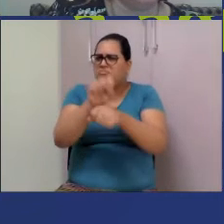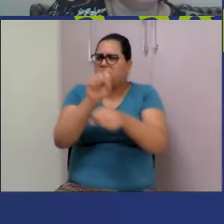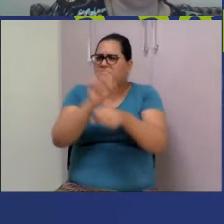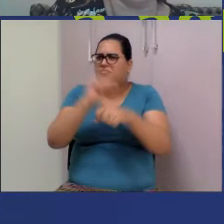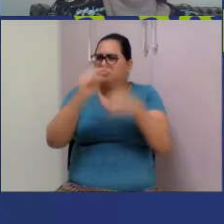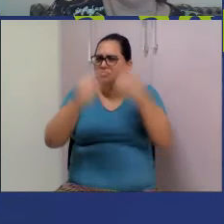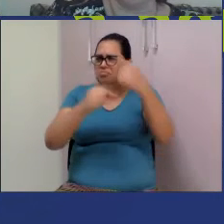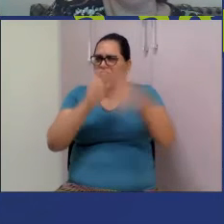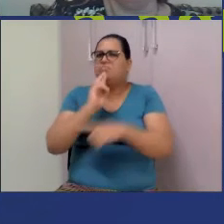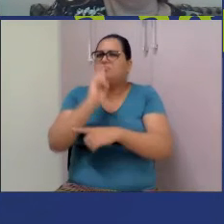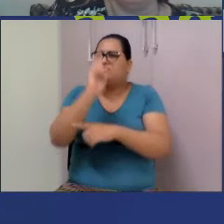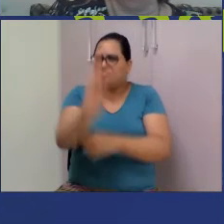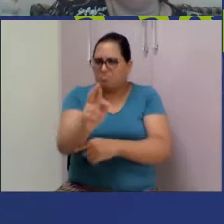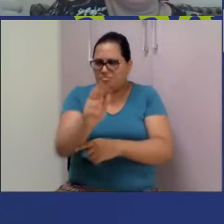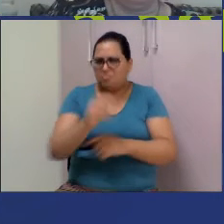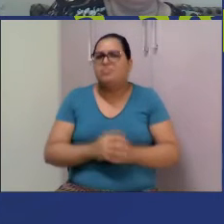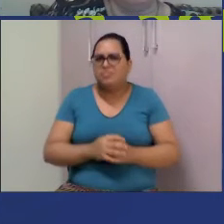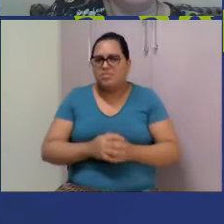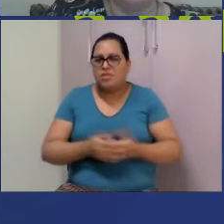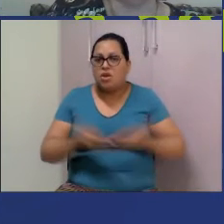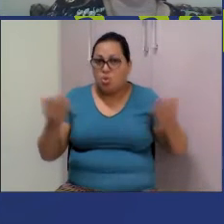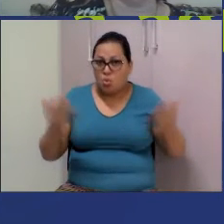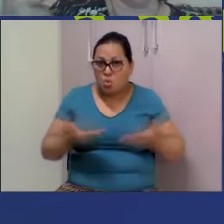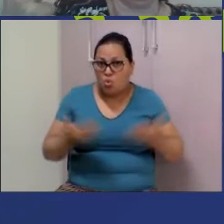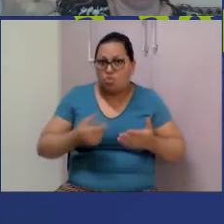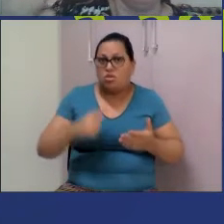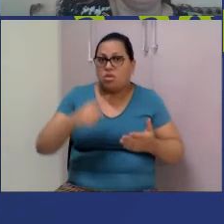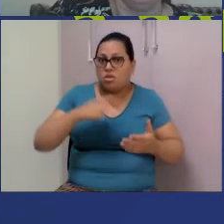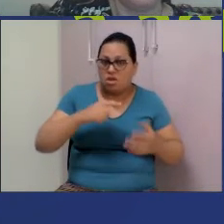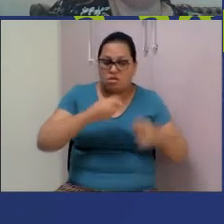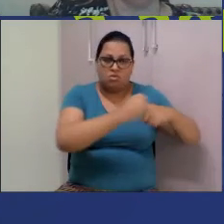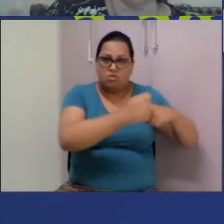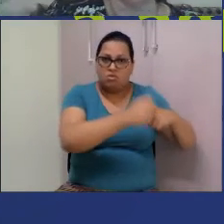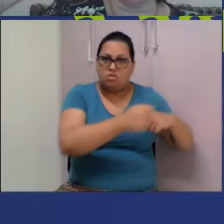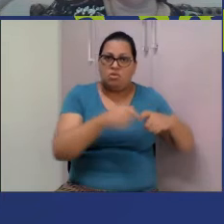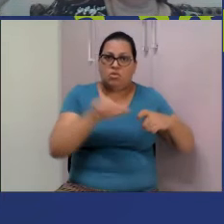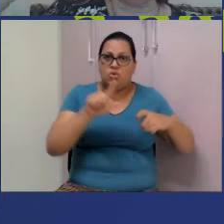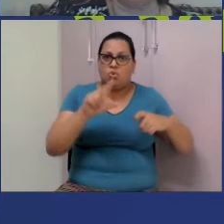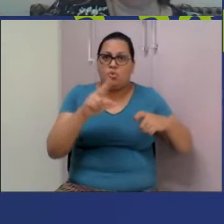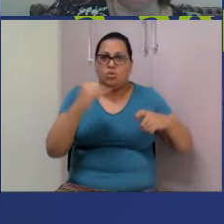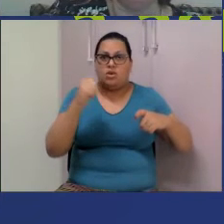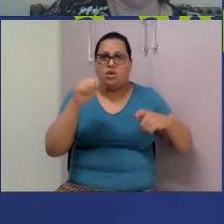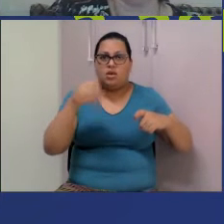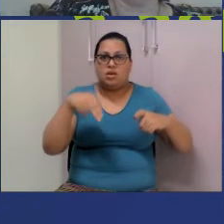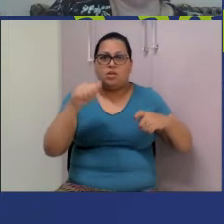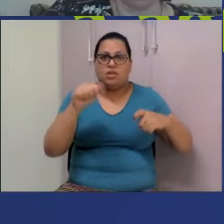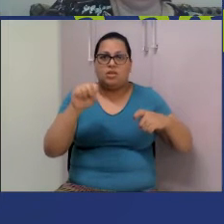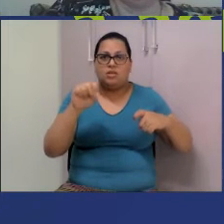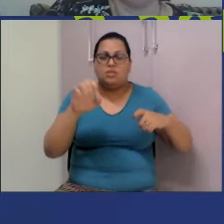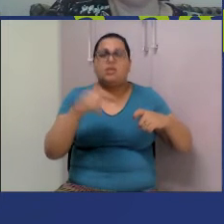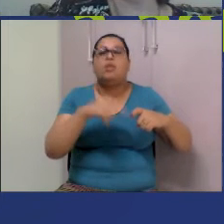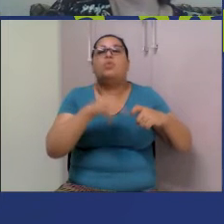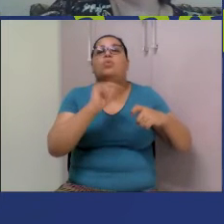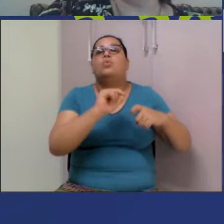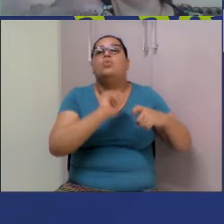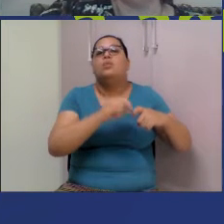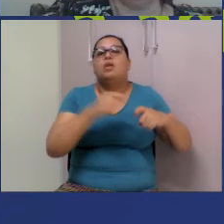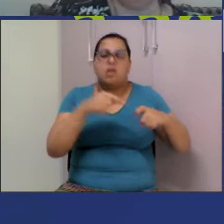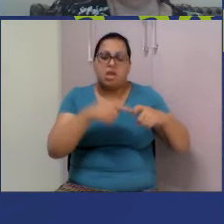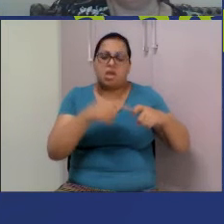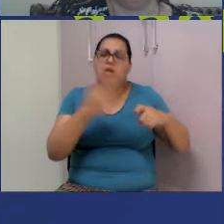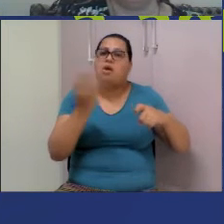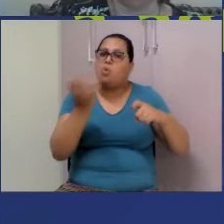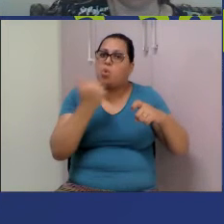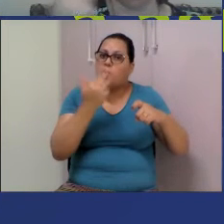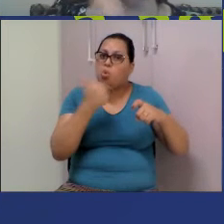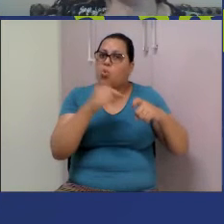Hoje eu posso dizer que o camarão tem glucanase, tem mananase, que ele aceitou ingerir e